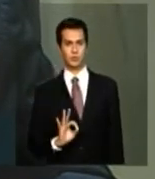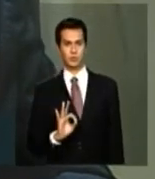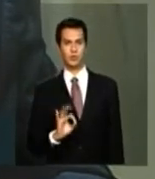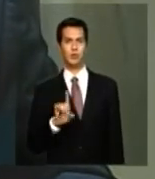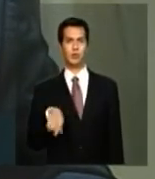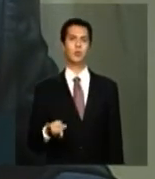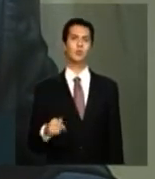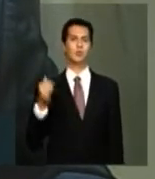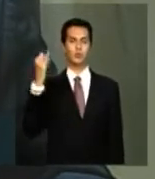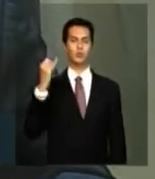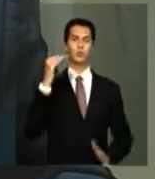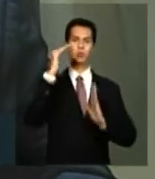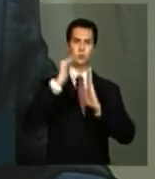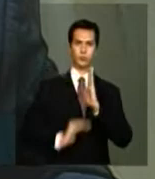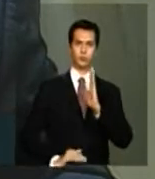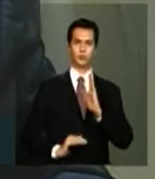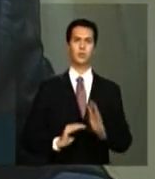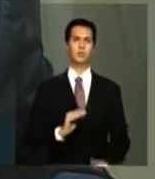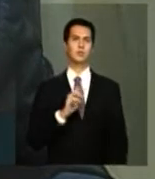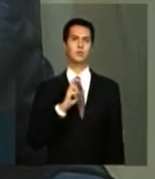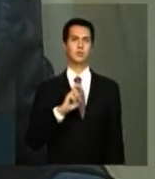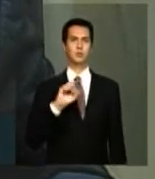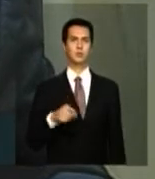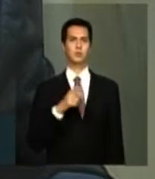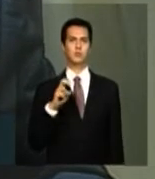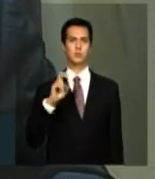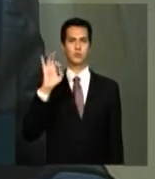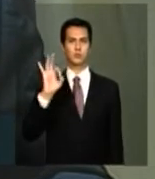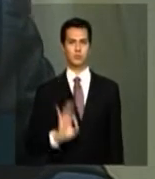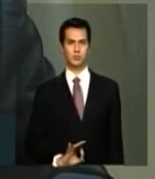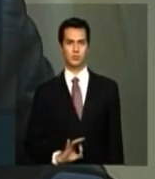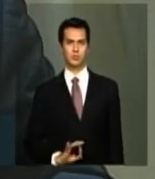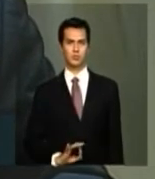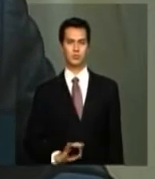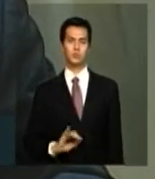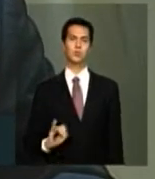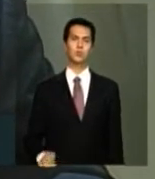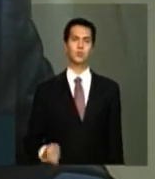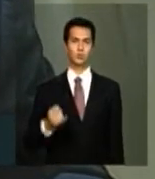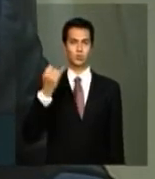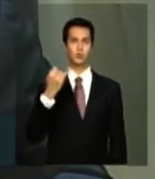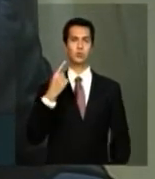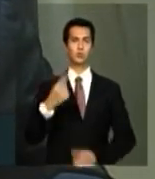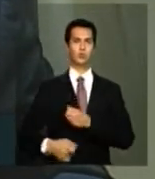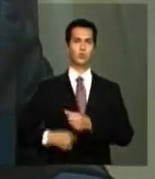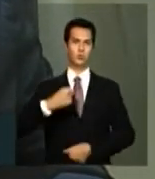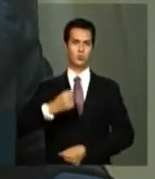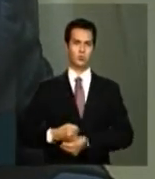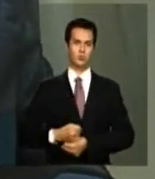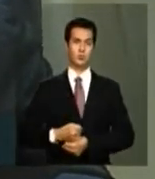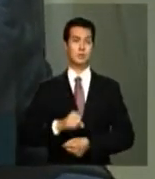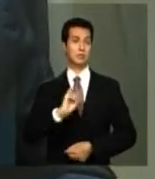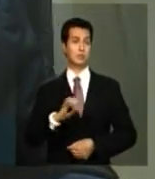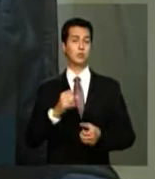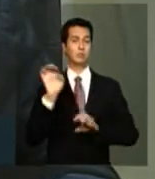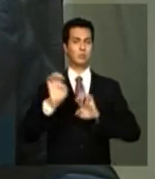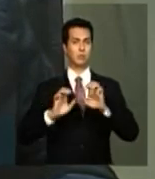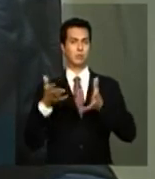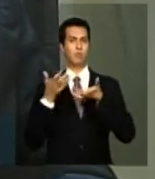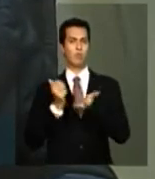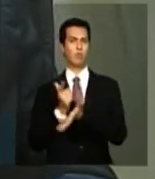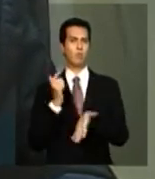de juros cai para 55% de juros anual para aquisição de máquinas e